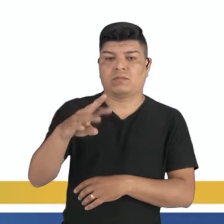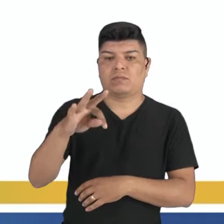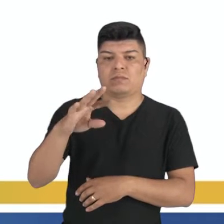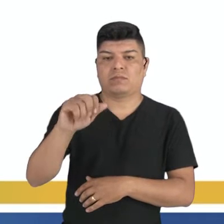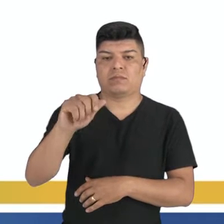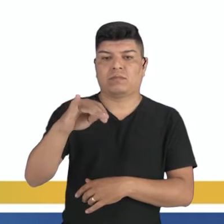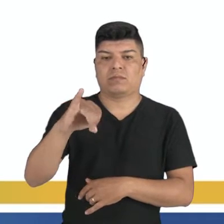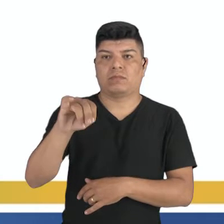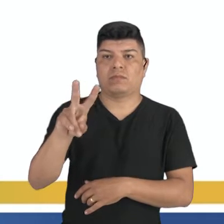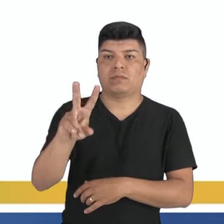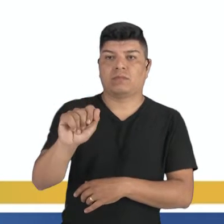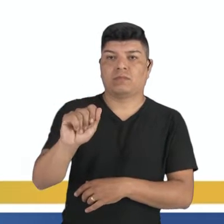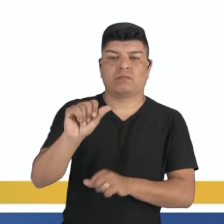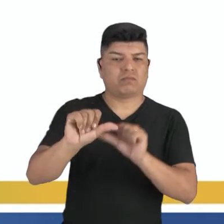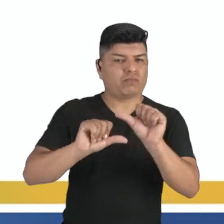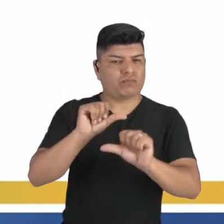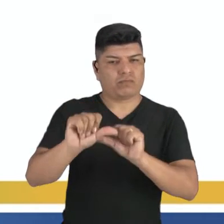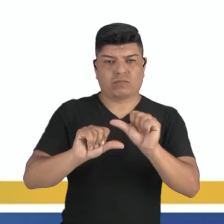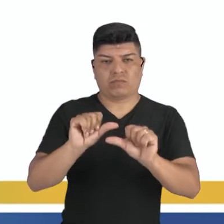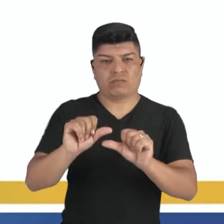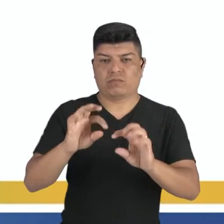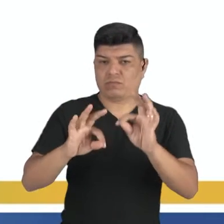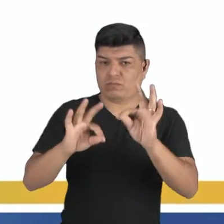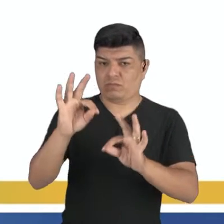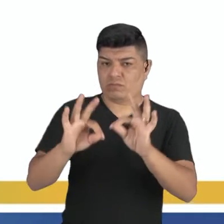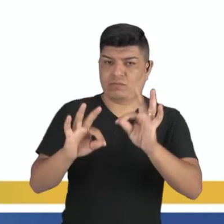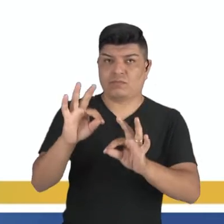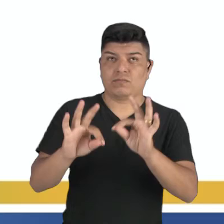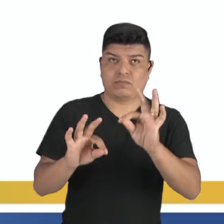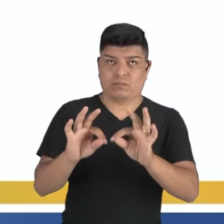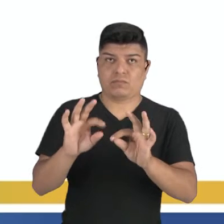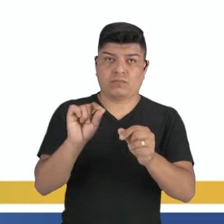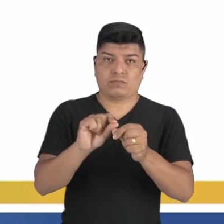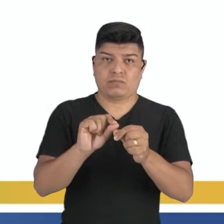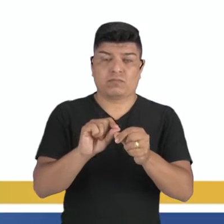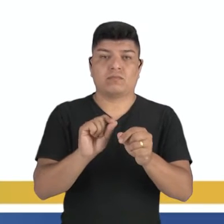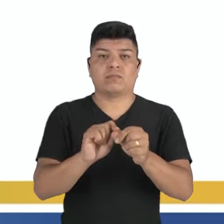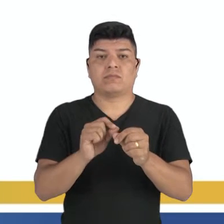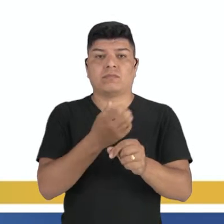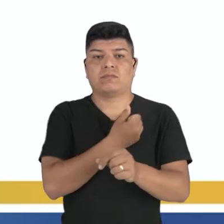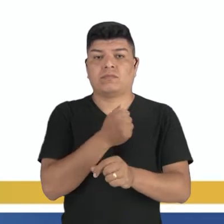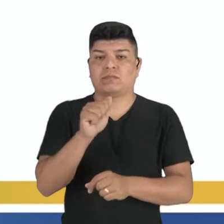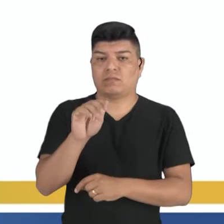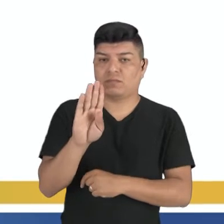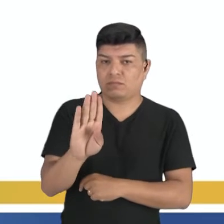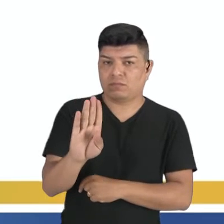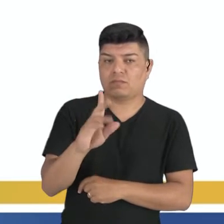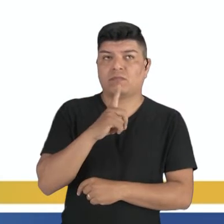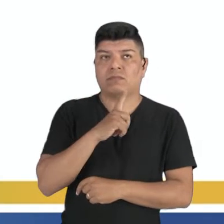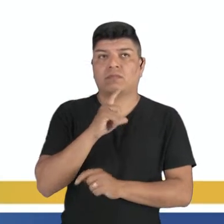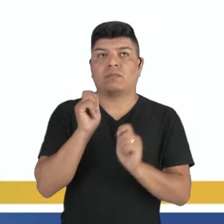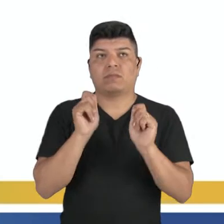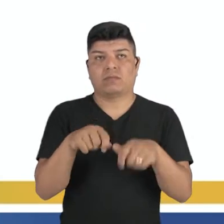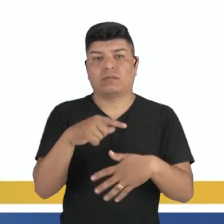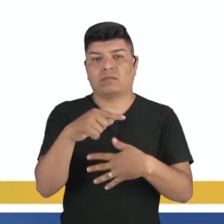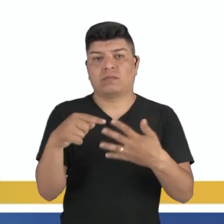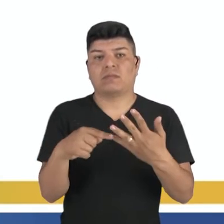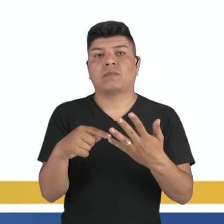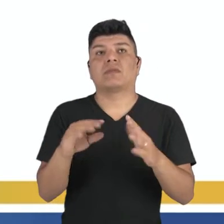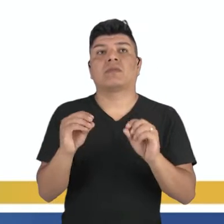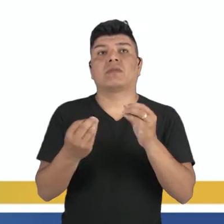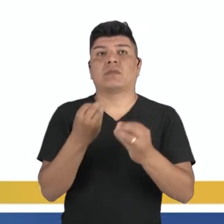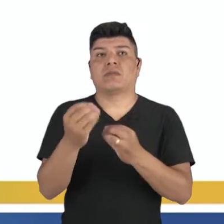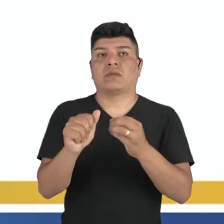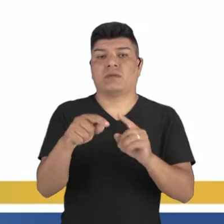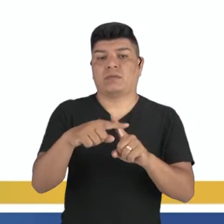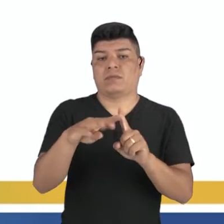números não altera o resultado da operação. Então, dito isto, dados os números A e B, essa propriedade ela pode ser expressa como